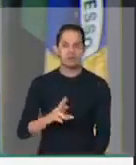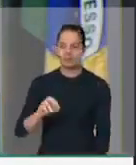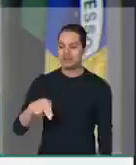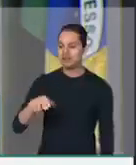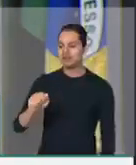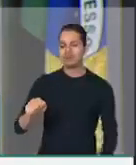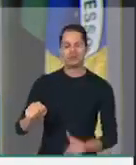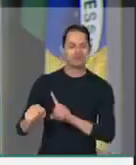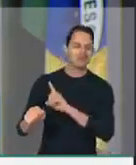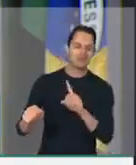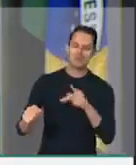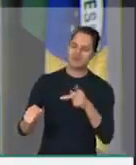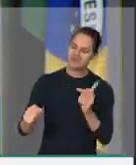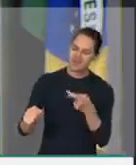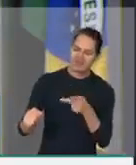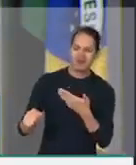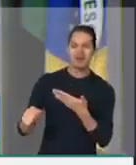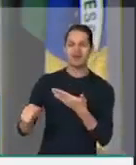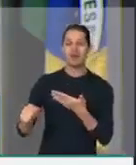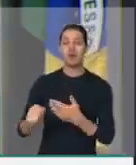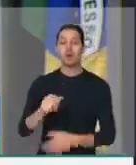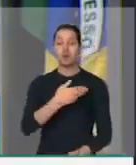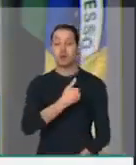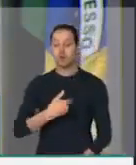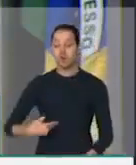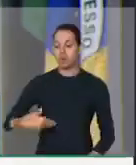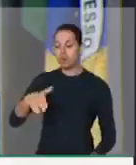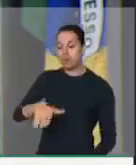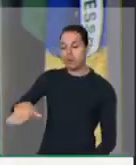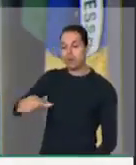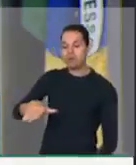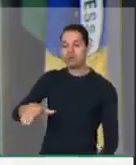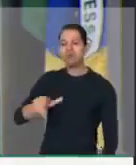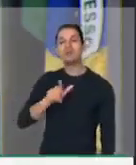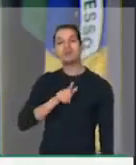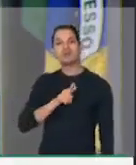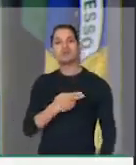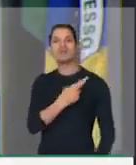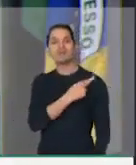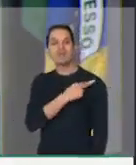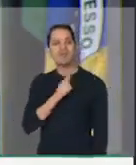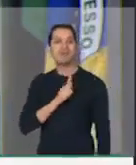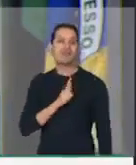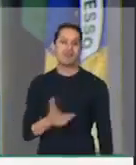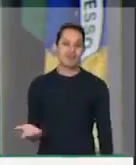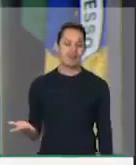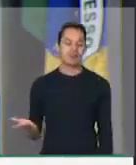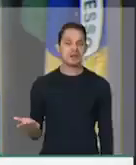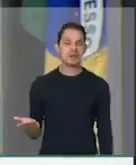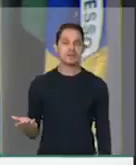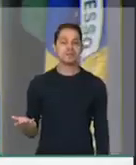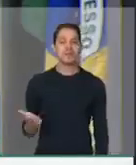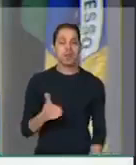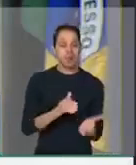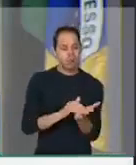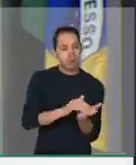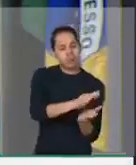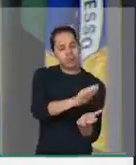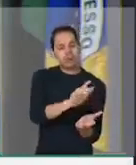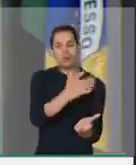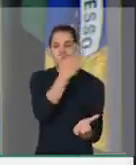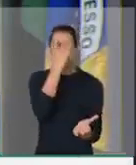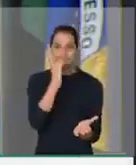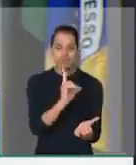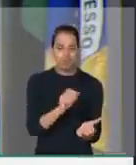Renan Calheiros Óbvio que não o governo tem responsabilidade em exoneraram uma